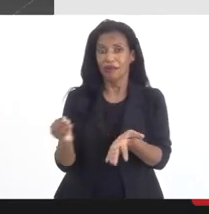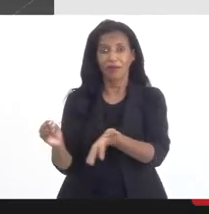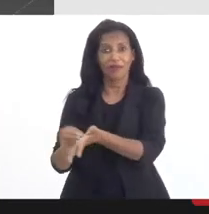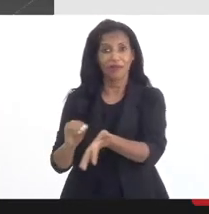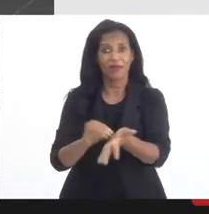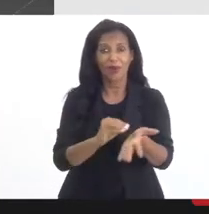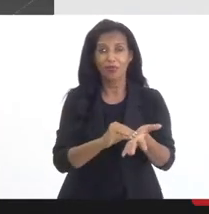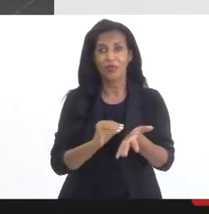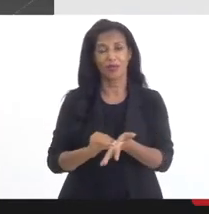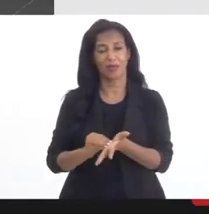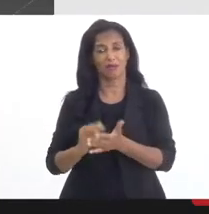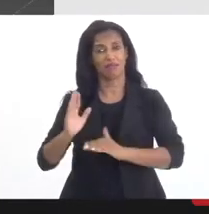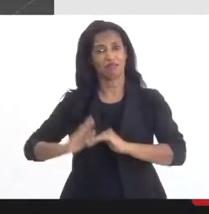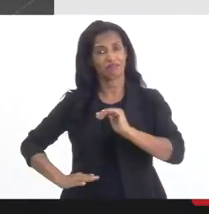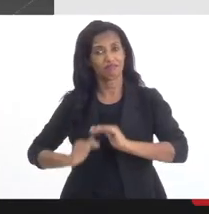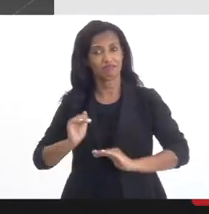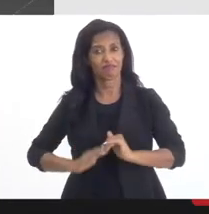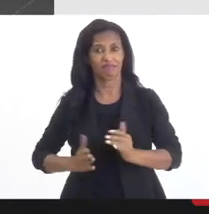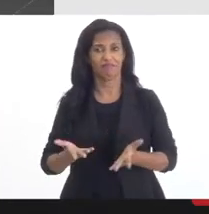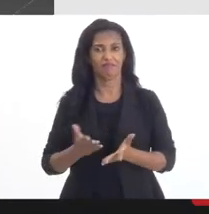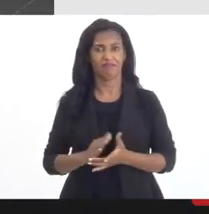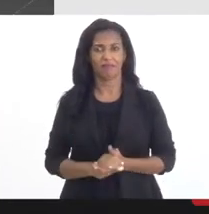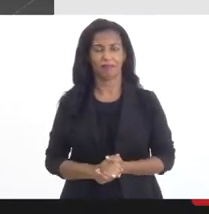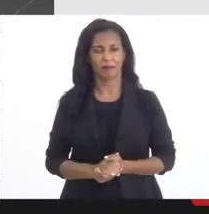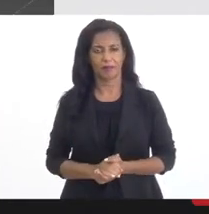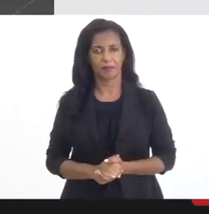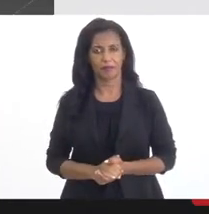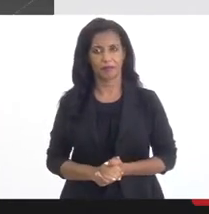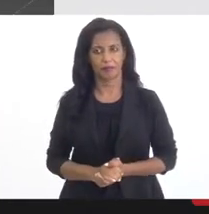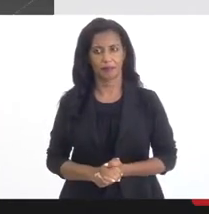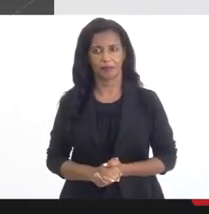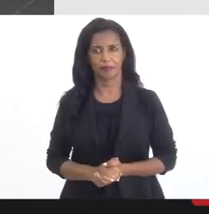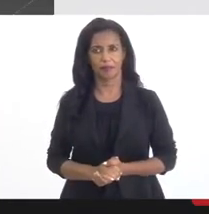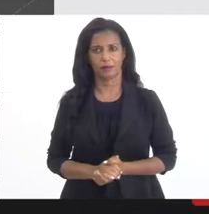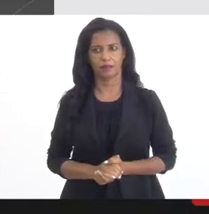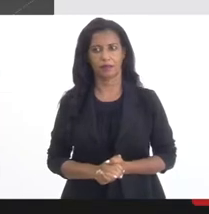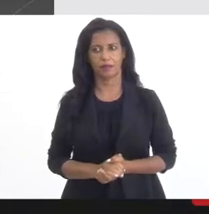porque falta braço. 5 minutos, professor Darío. Tá ok, obrigado.